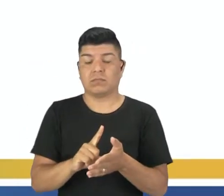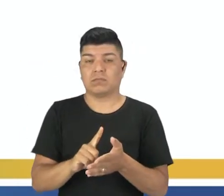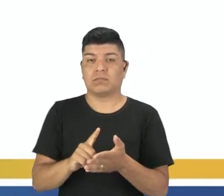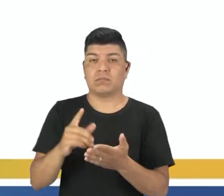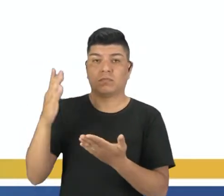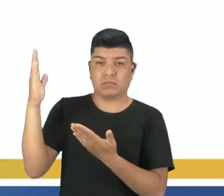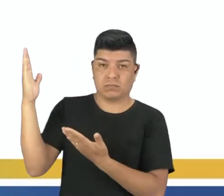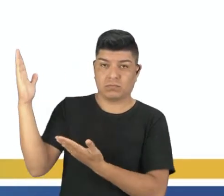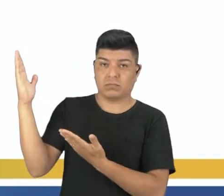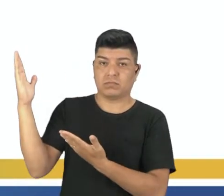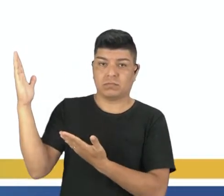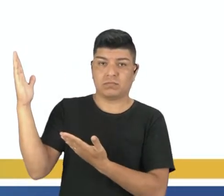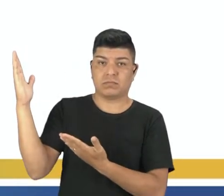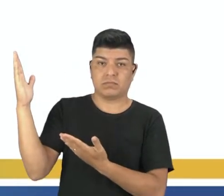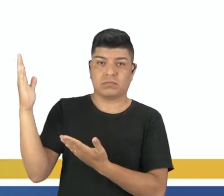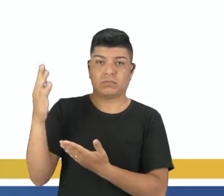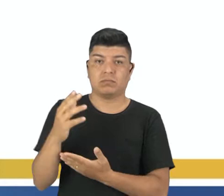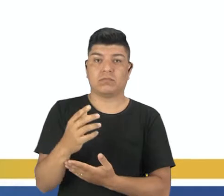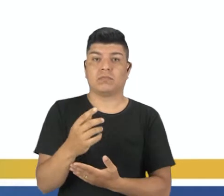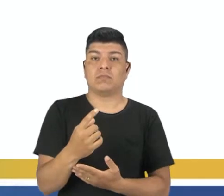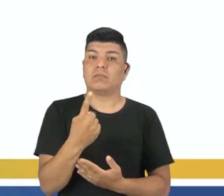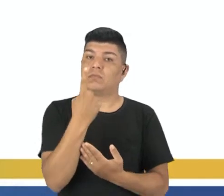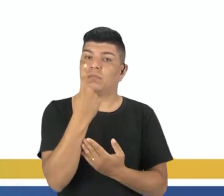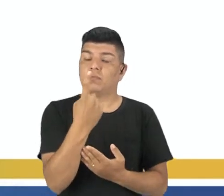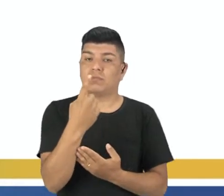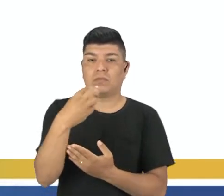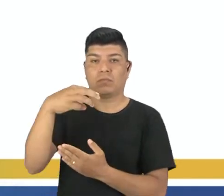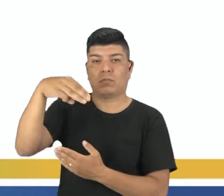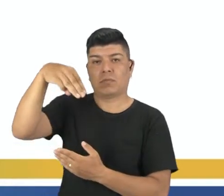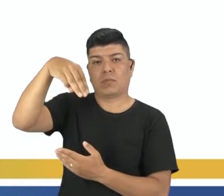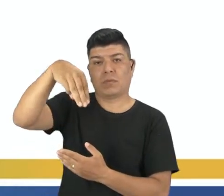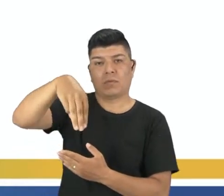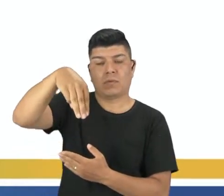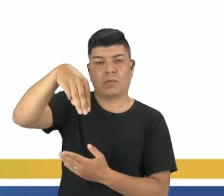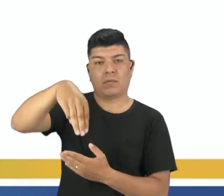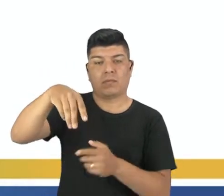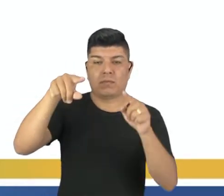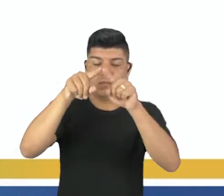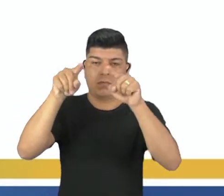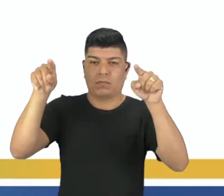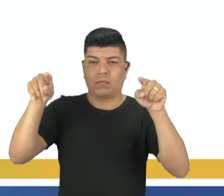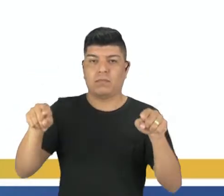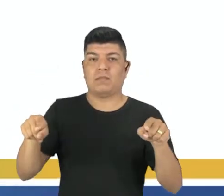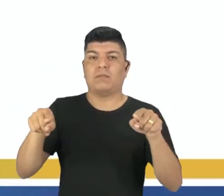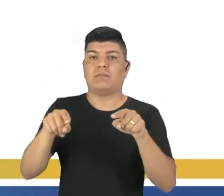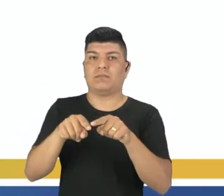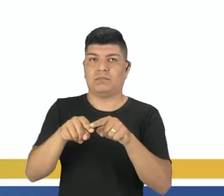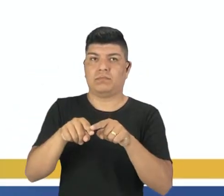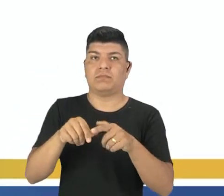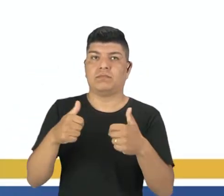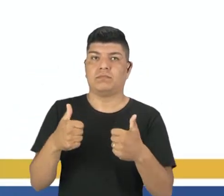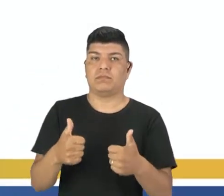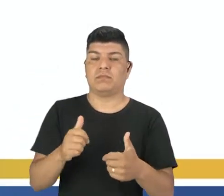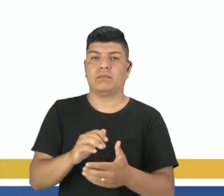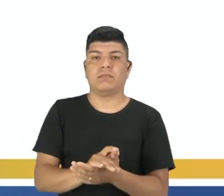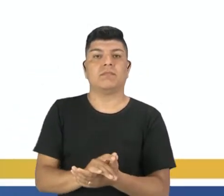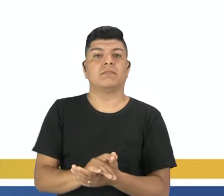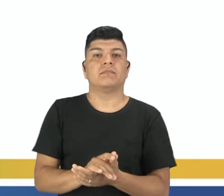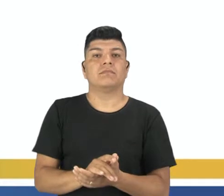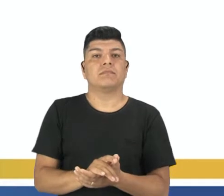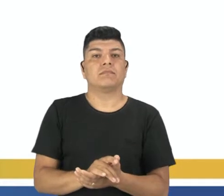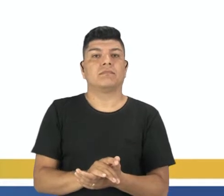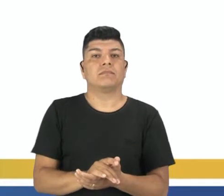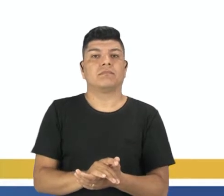então aí neste caso um metro quadrado Então nós vamos ler sempre aí como um metro quadrado Então vamos